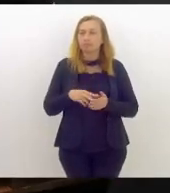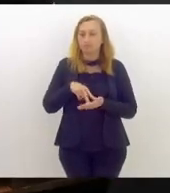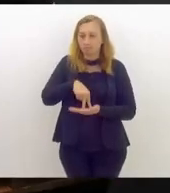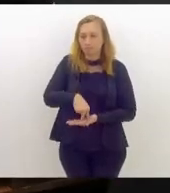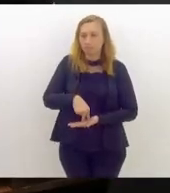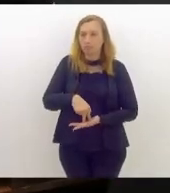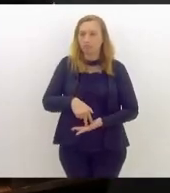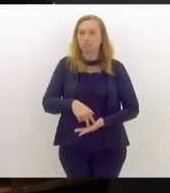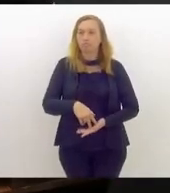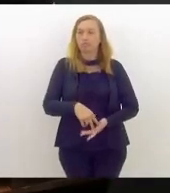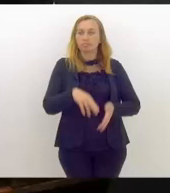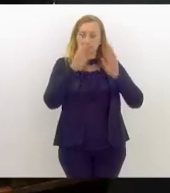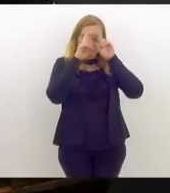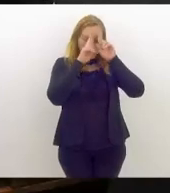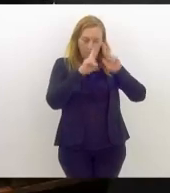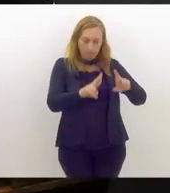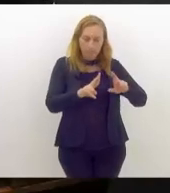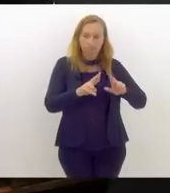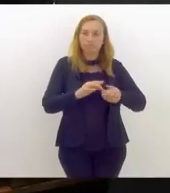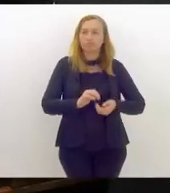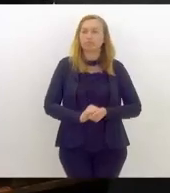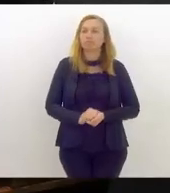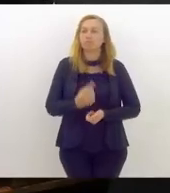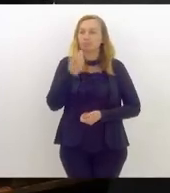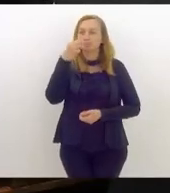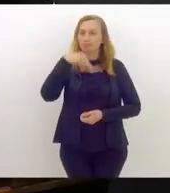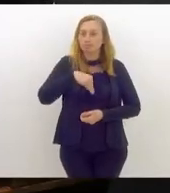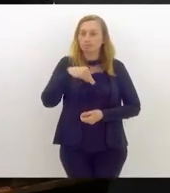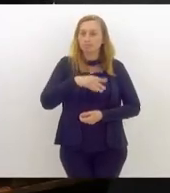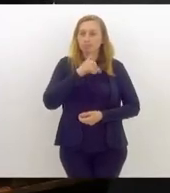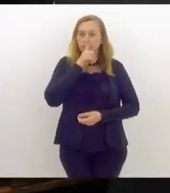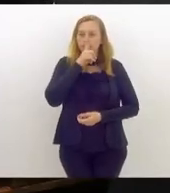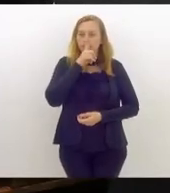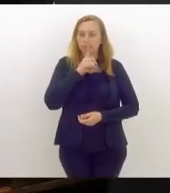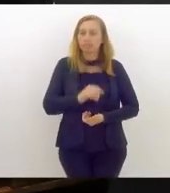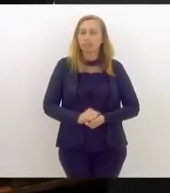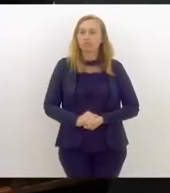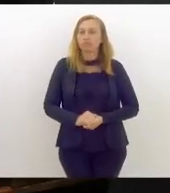possamos respeitar um minuto de silêncio.